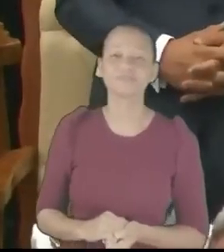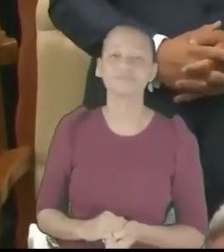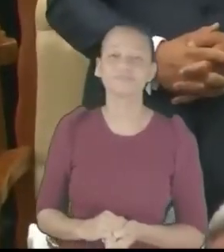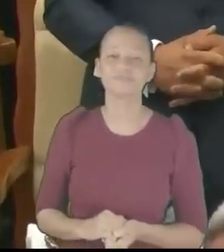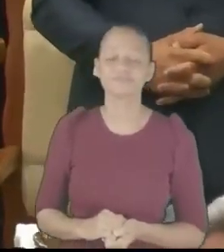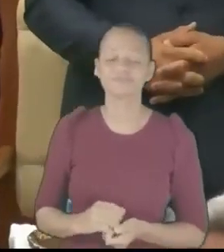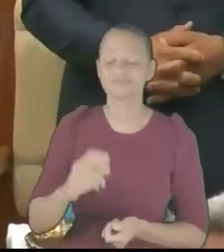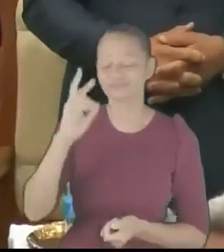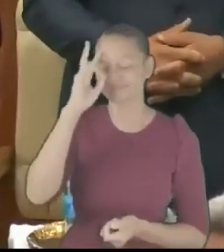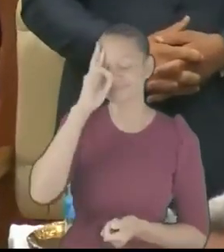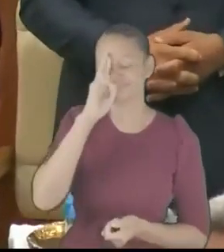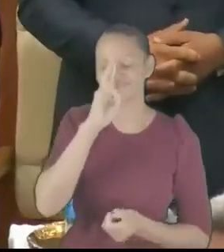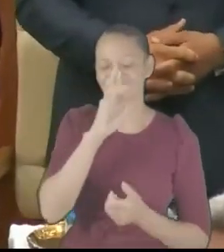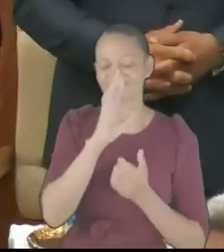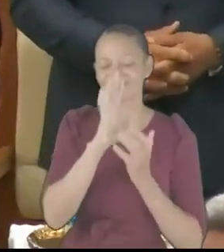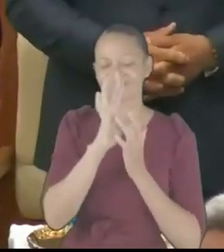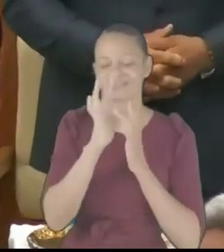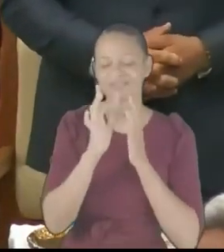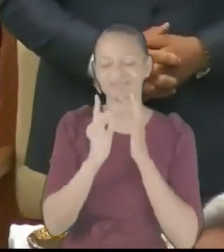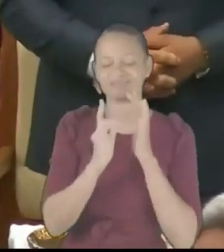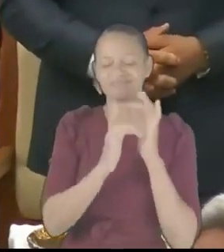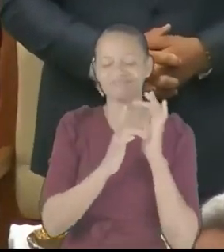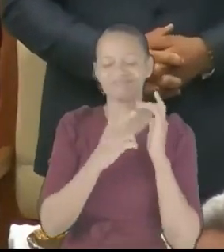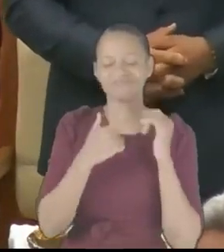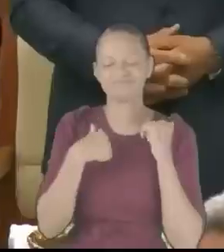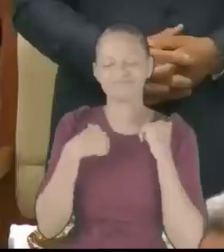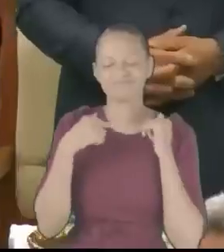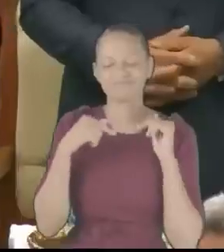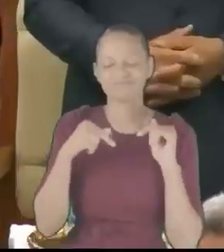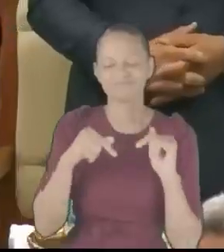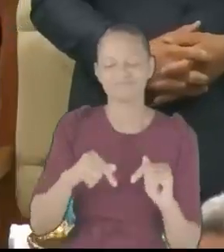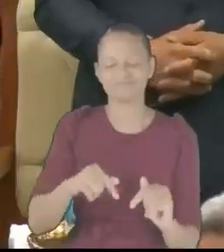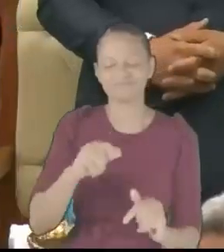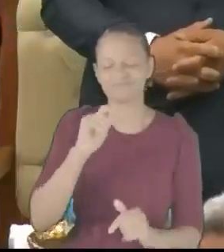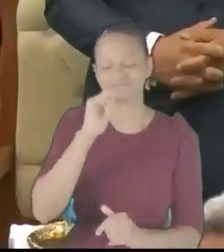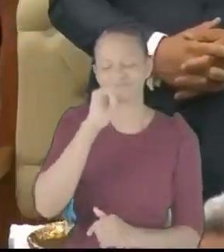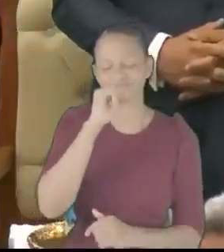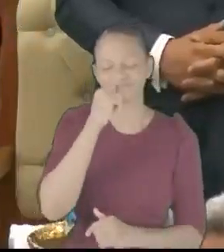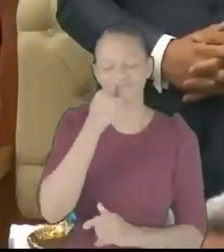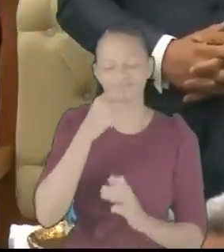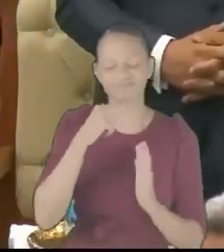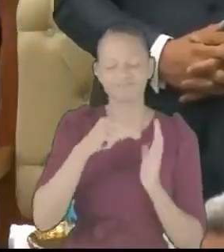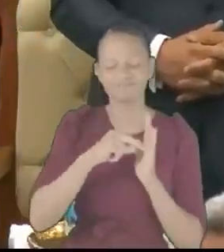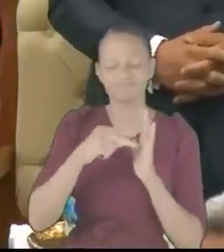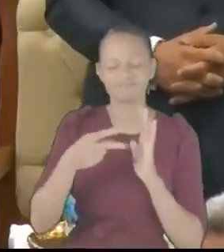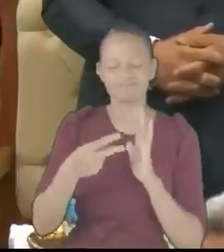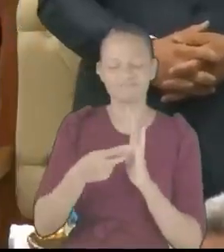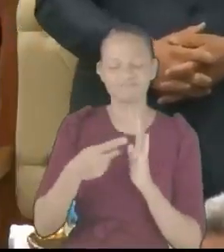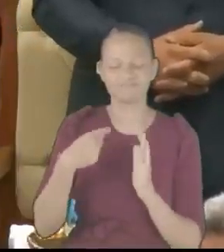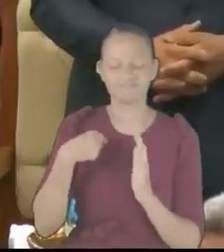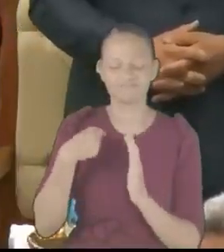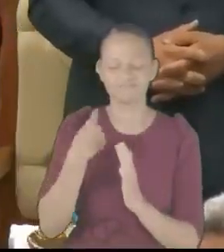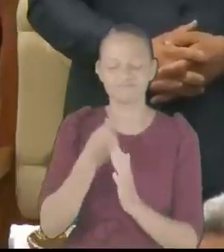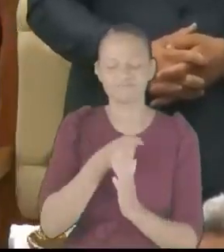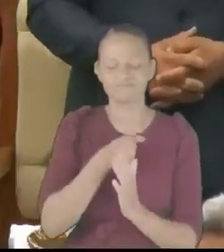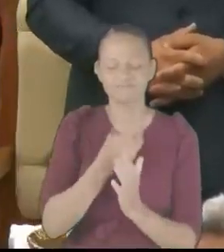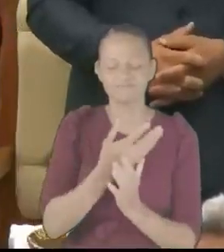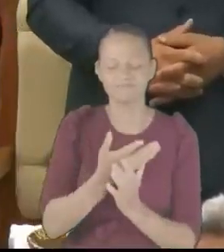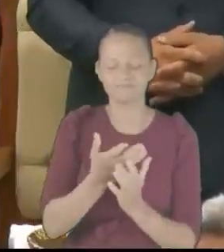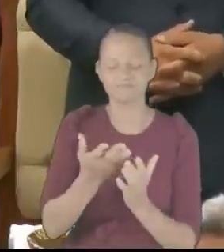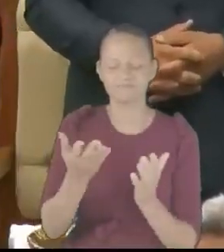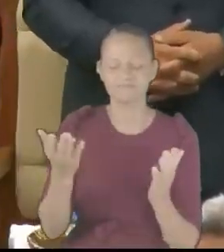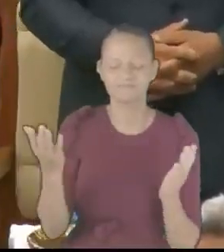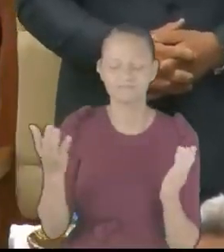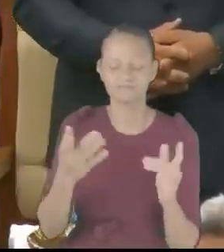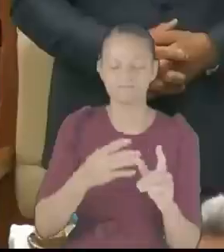Deus. Senhor Jesus, aqui está o pão que representa para nós